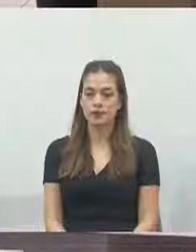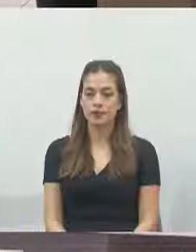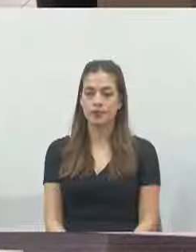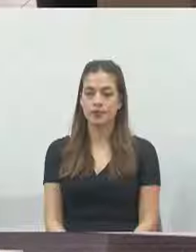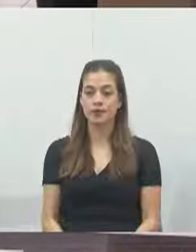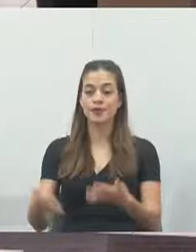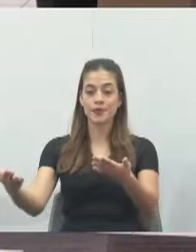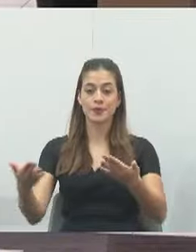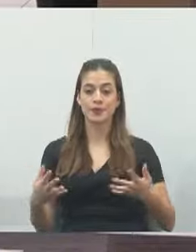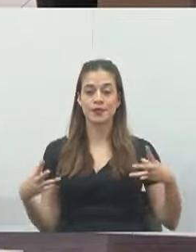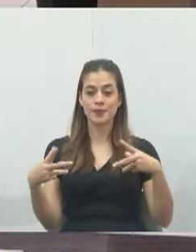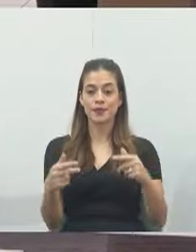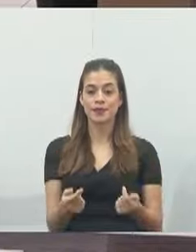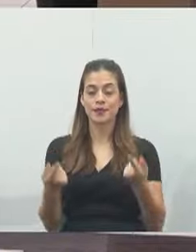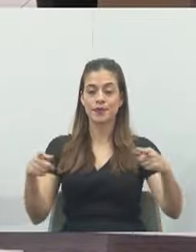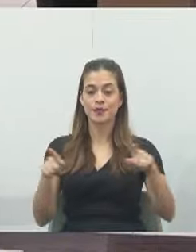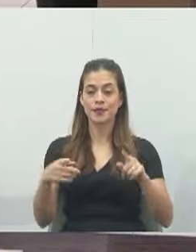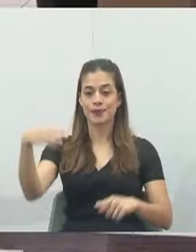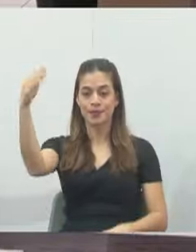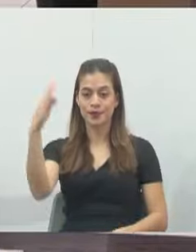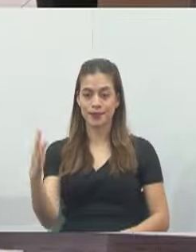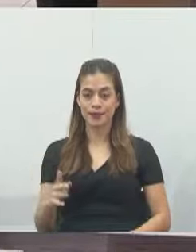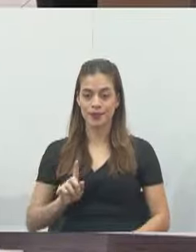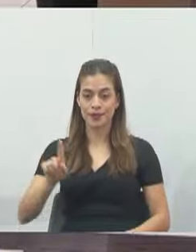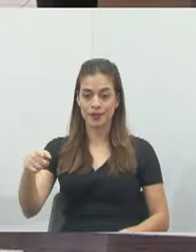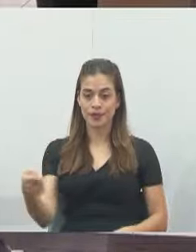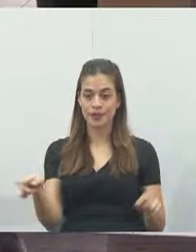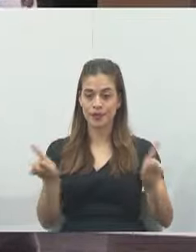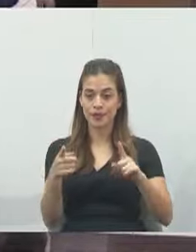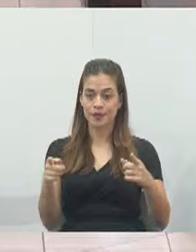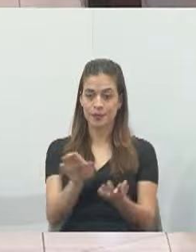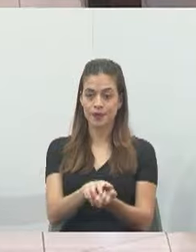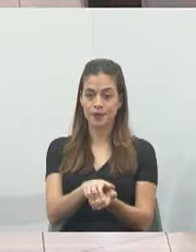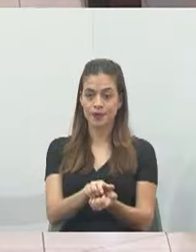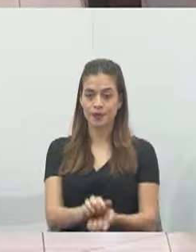Convido a todos para entoar o hino nacional e, em seguida, o hino de Jacareí.